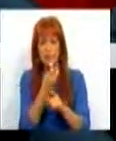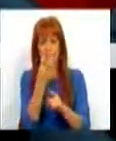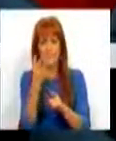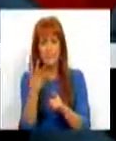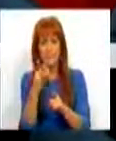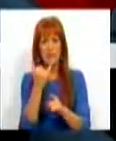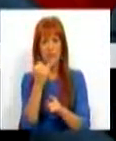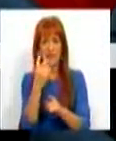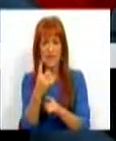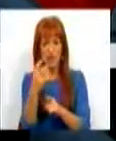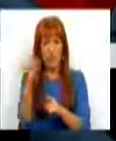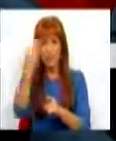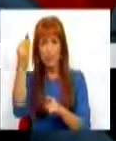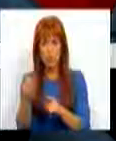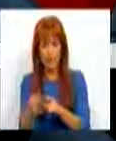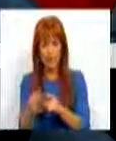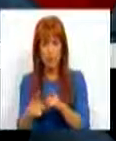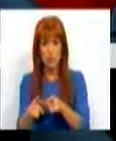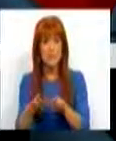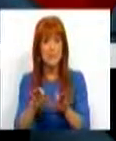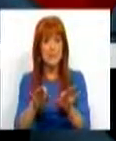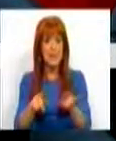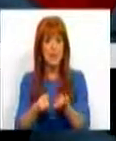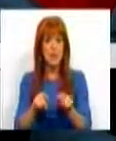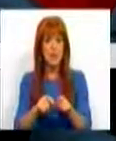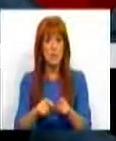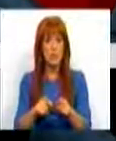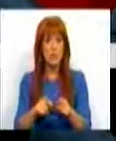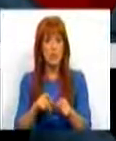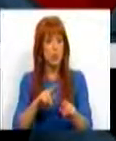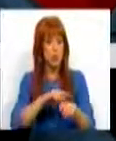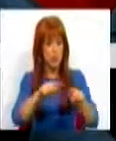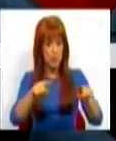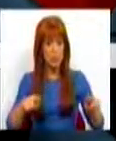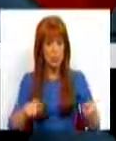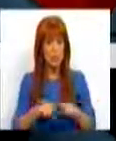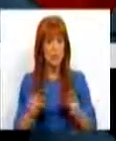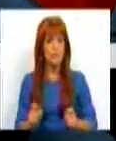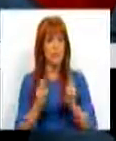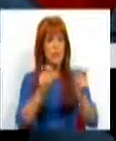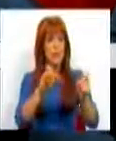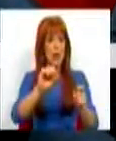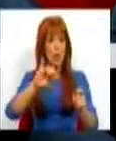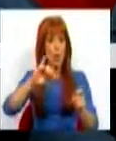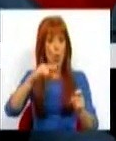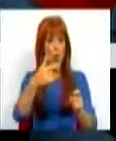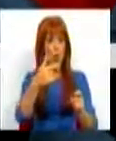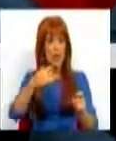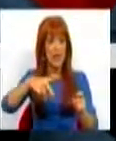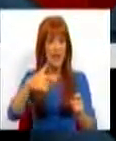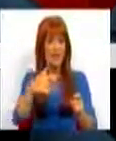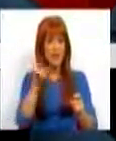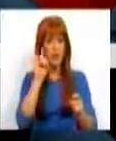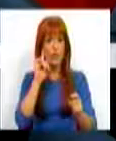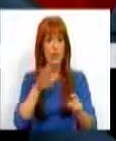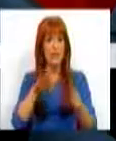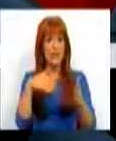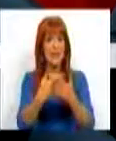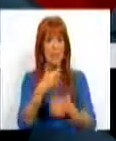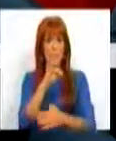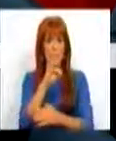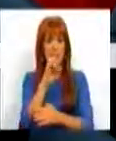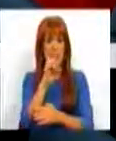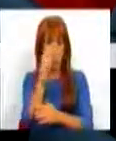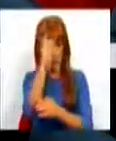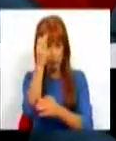das minhas anteriores perguntas, porque aqui de manhã a Oliver Wyman considerava que o carve-out dos ativos do